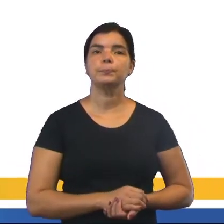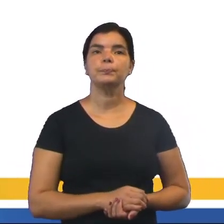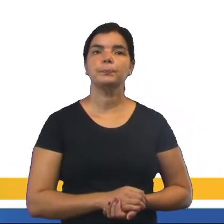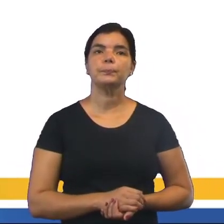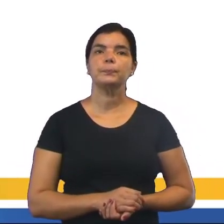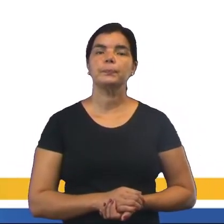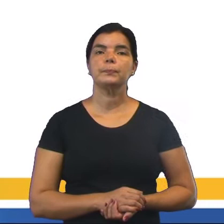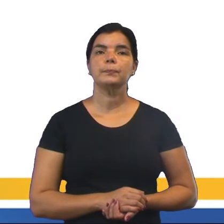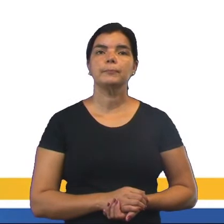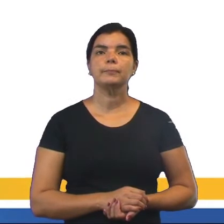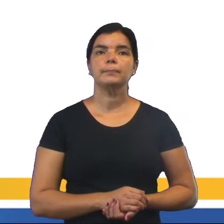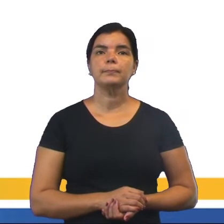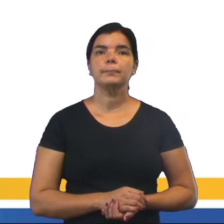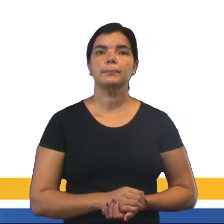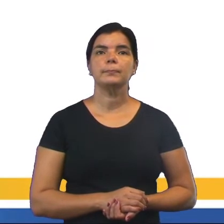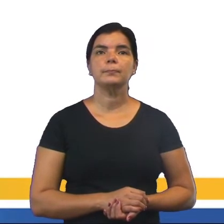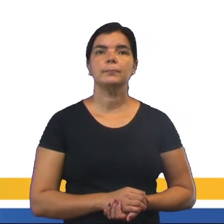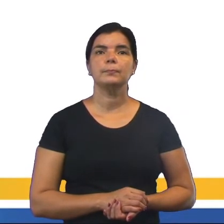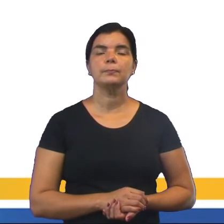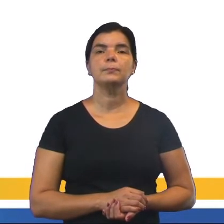políticos.